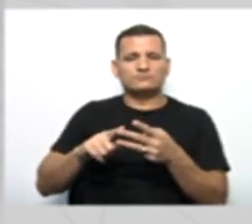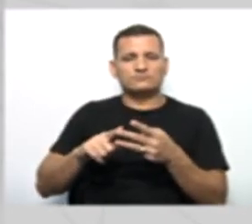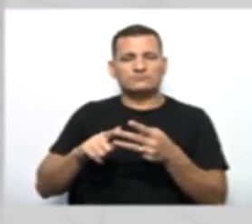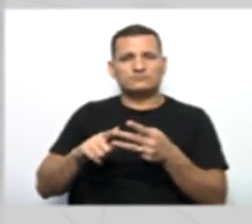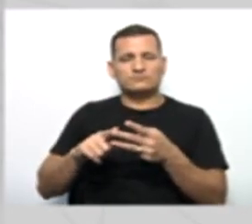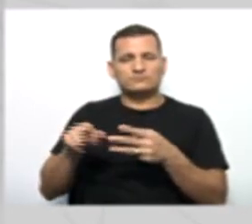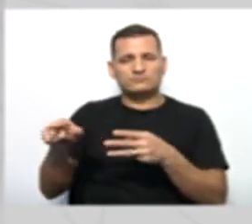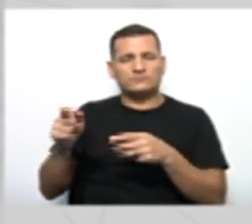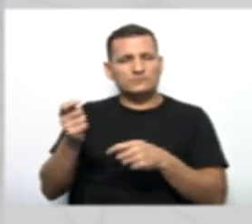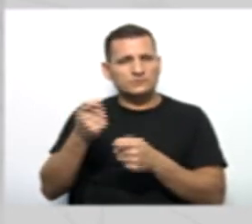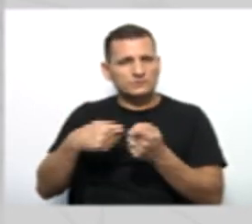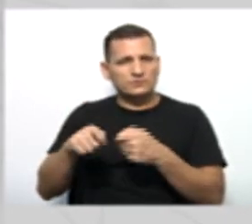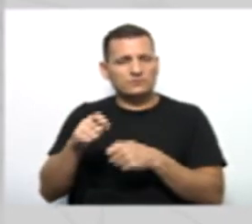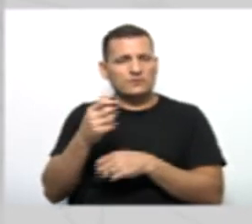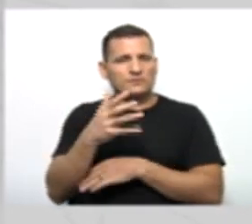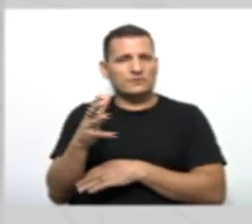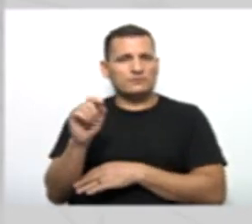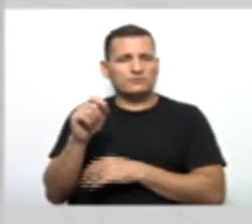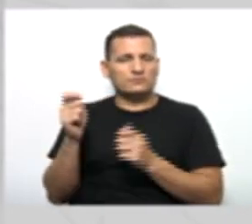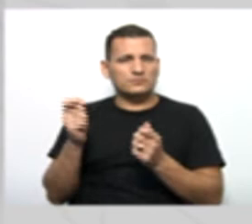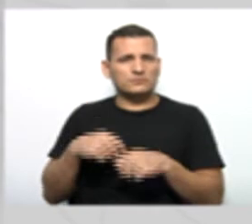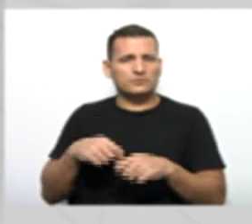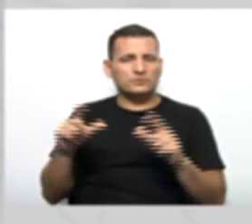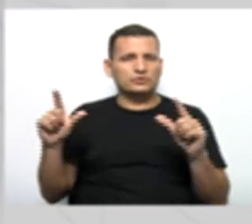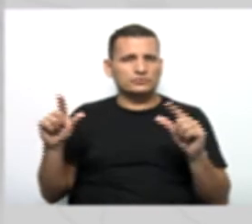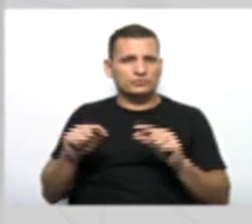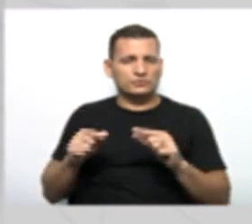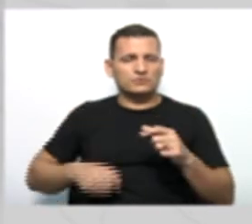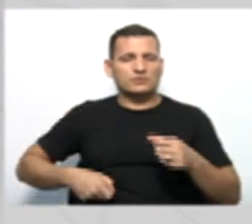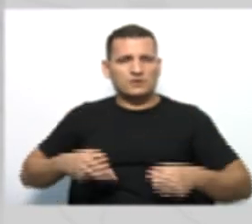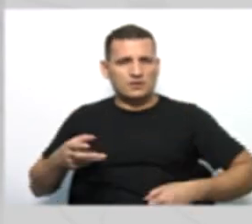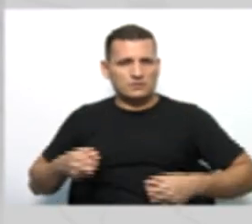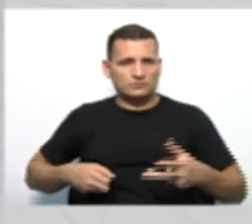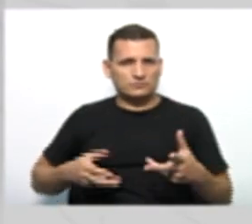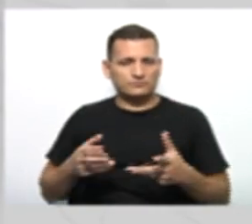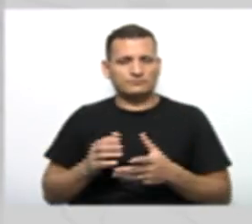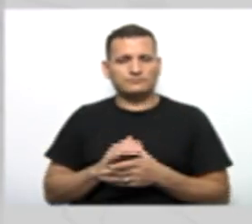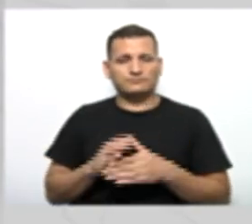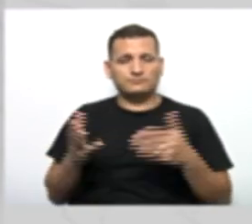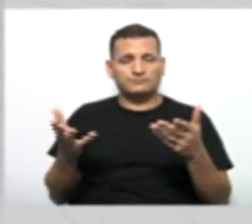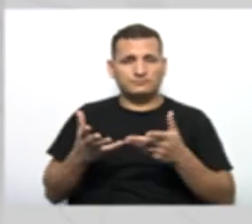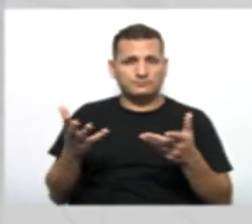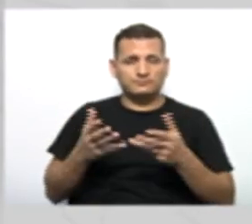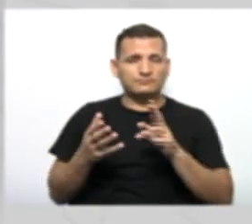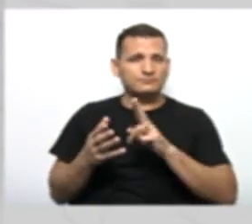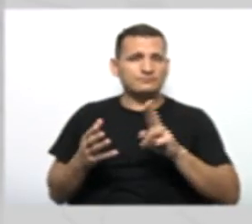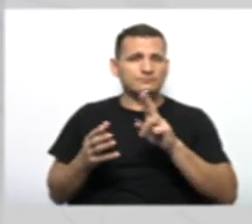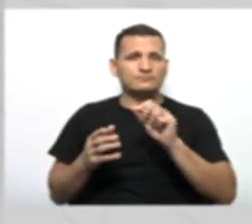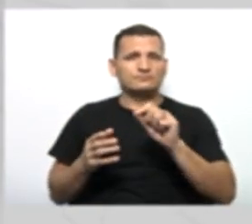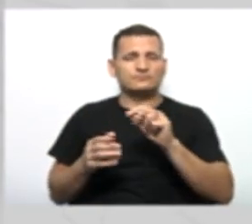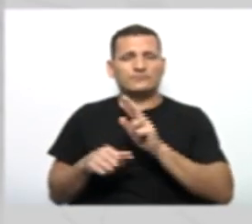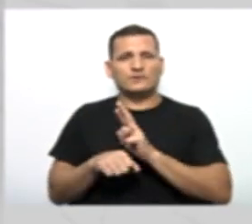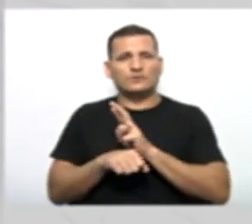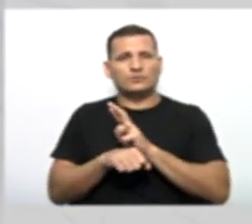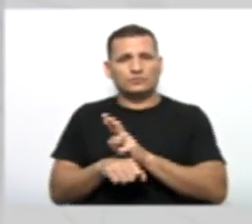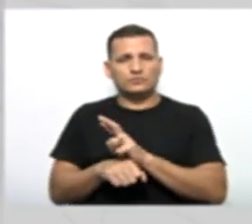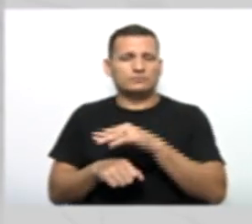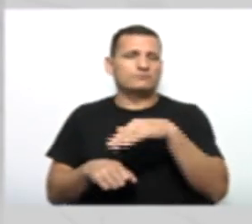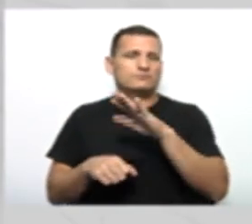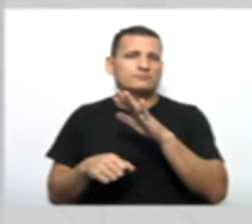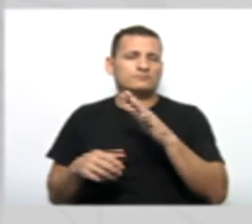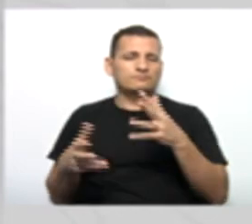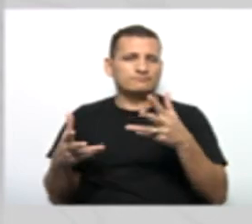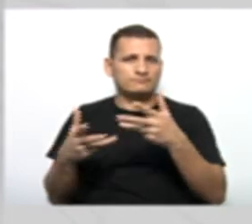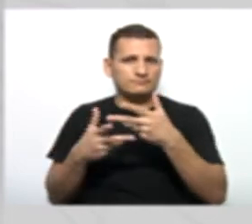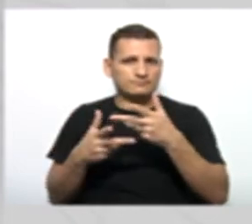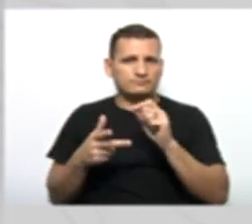uma possibilidade de reduzir custos. Ou seja, agora ela busca utilizar os recursos mais eficientes,